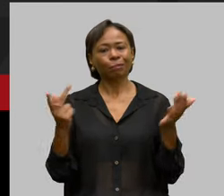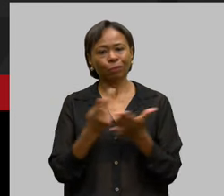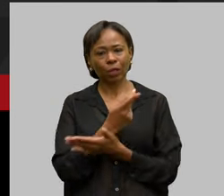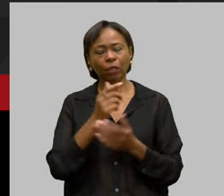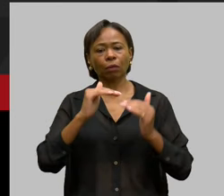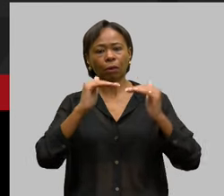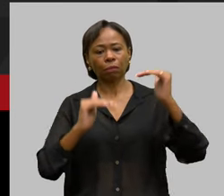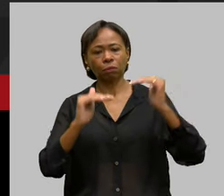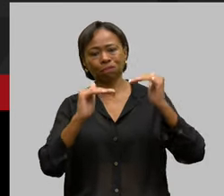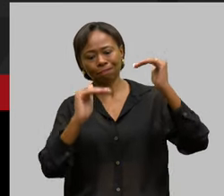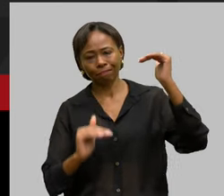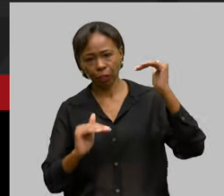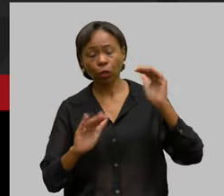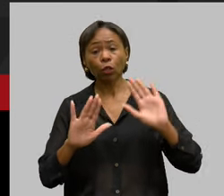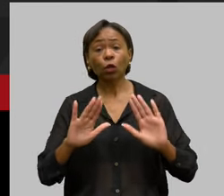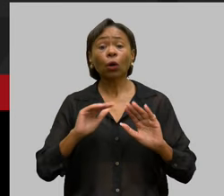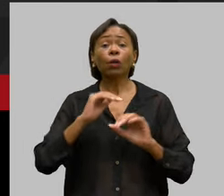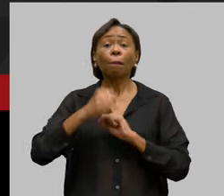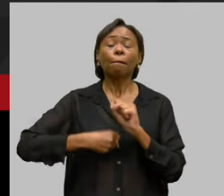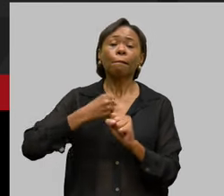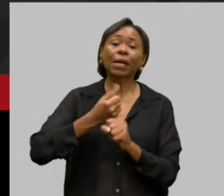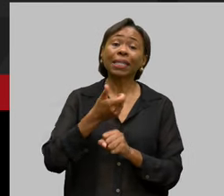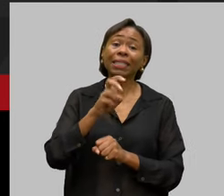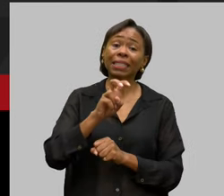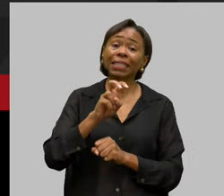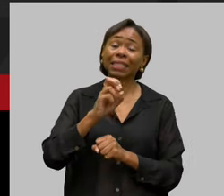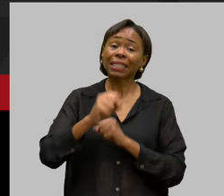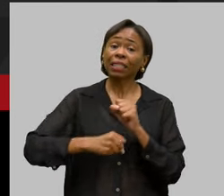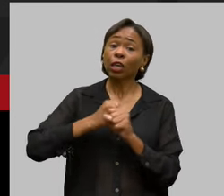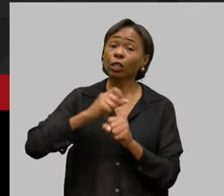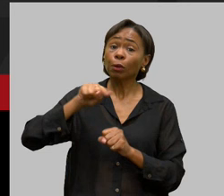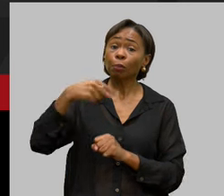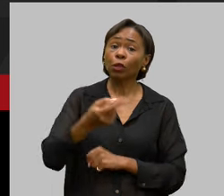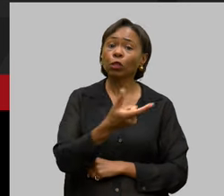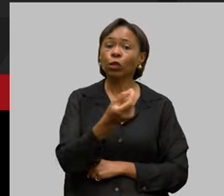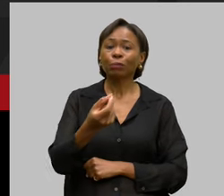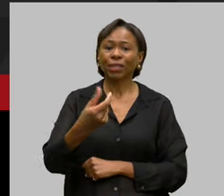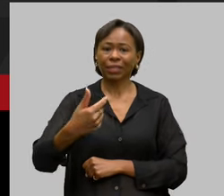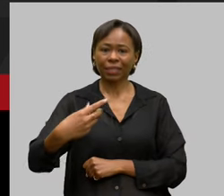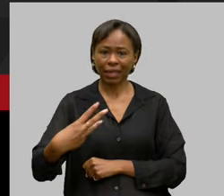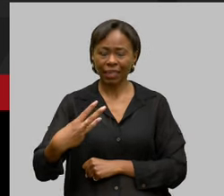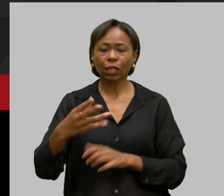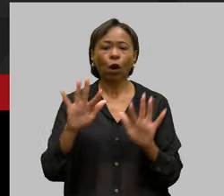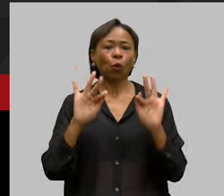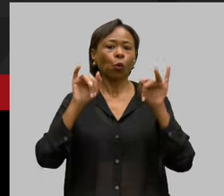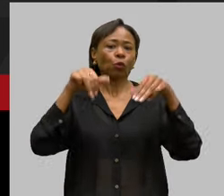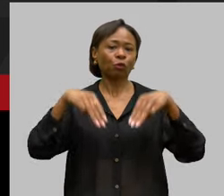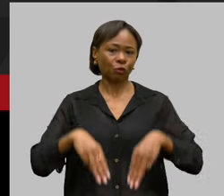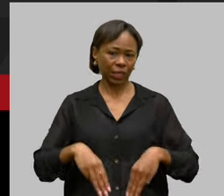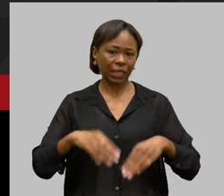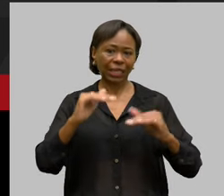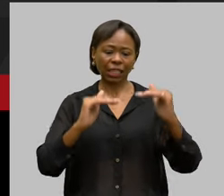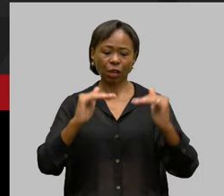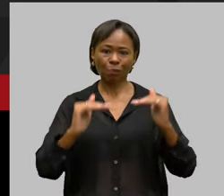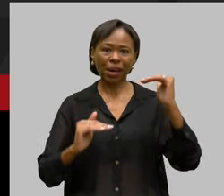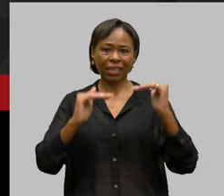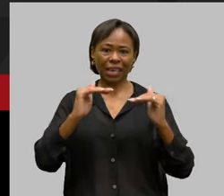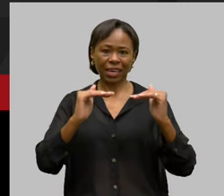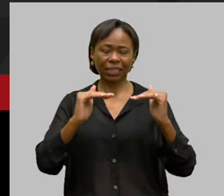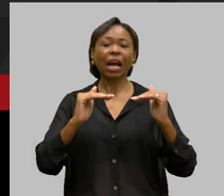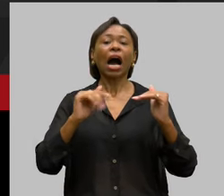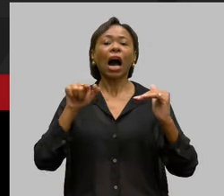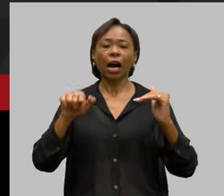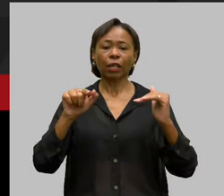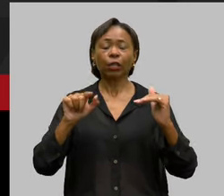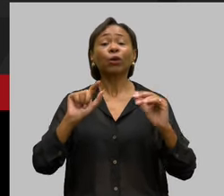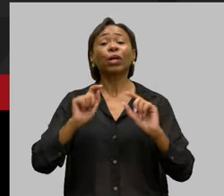2003 ou seja 15 anos depois que nós tivemos Aí sim o fim da paridade E a integralidade e aí começa a se estabelecer um